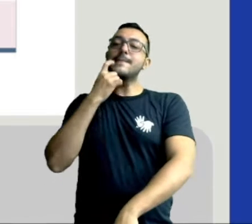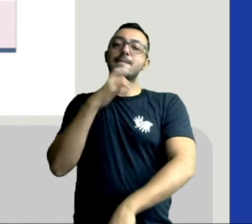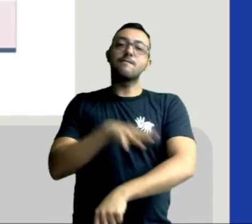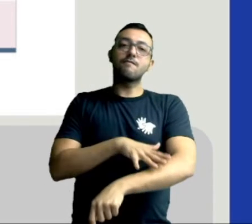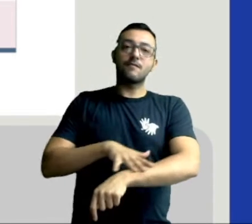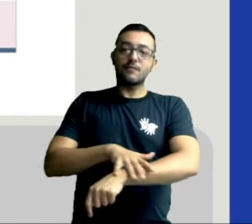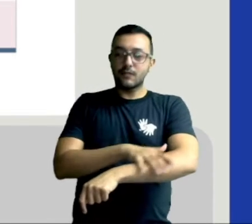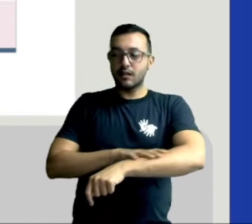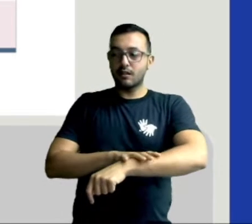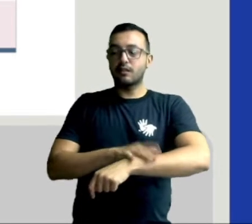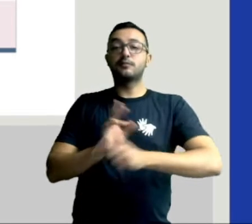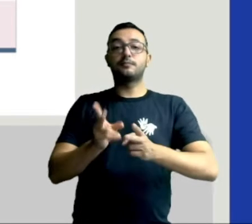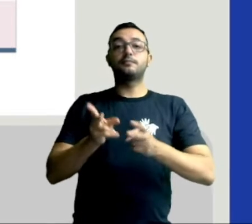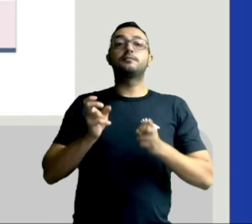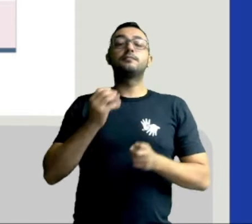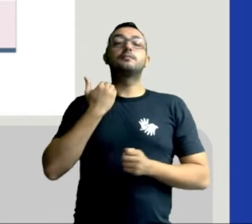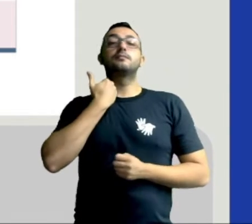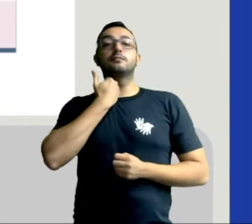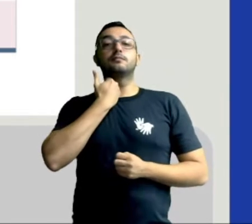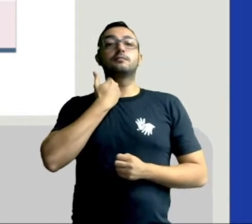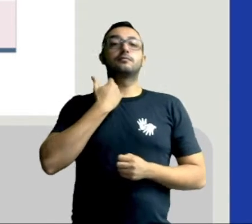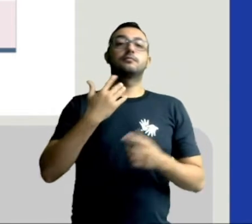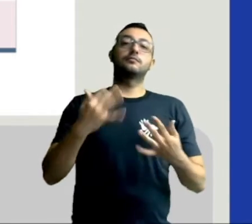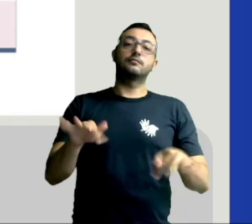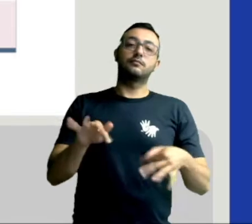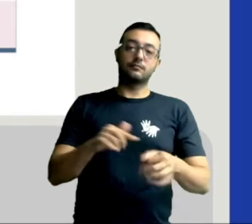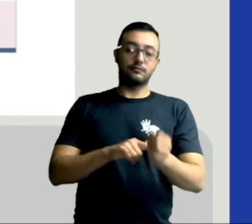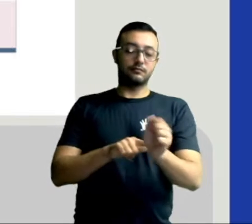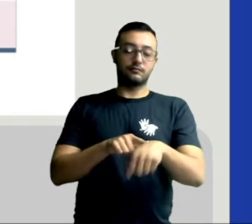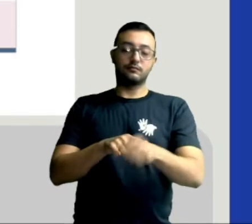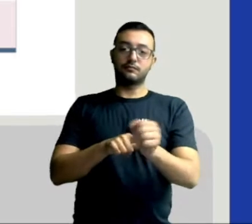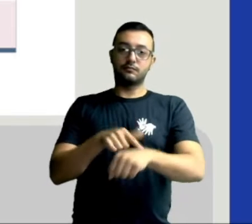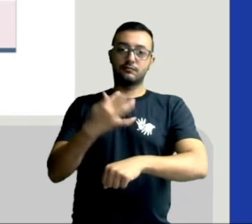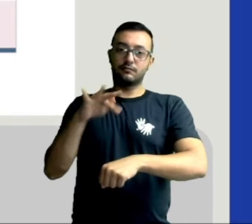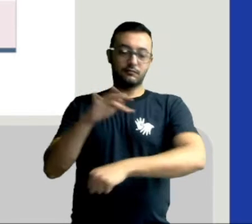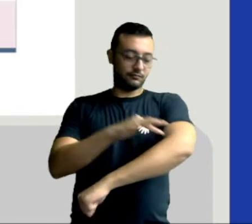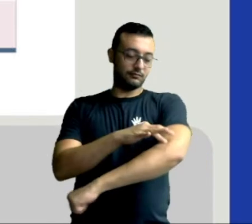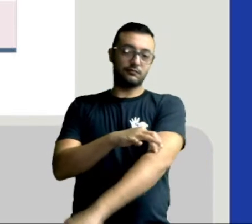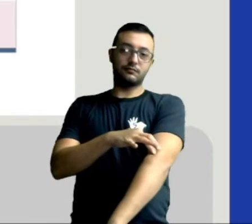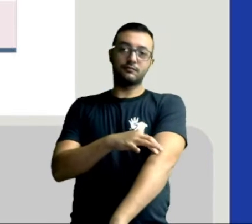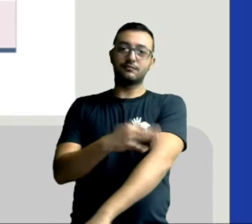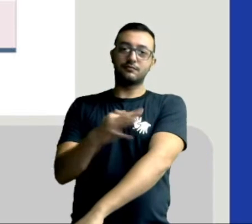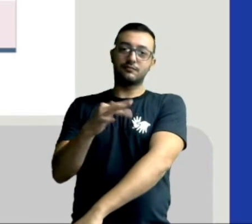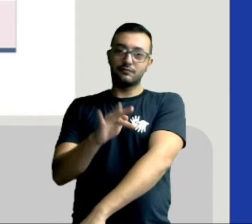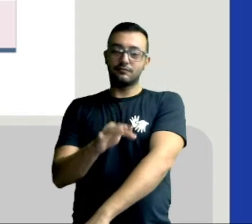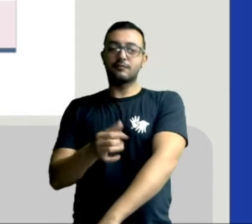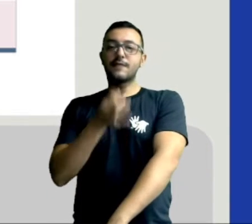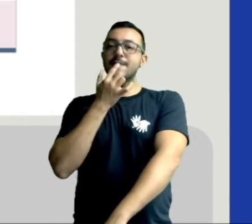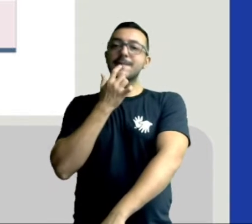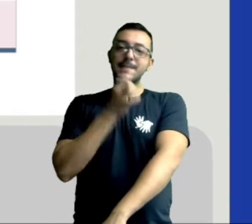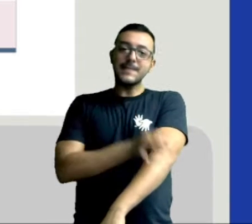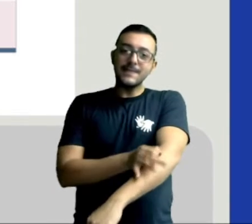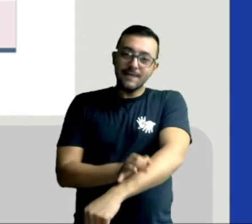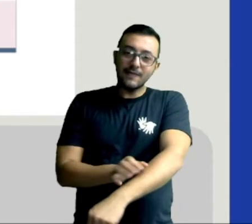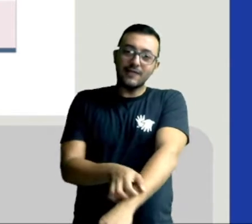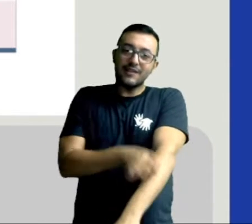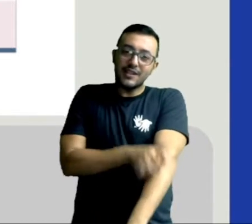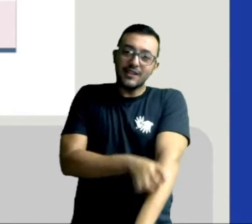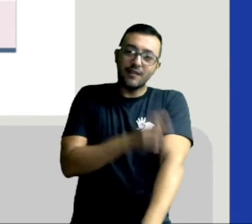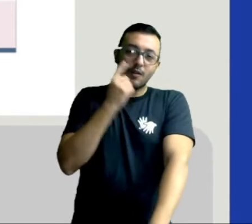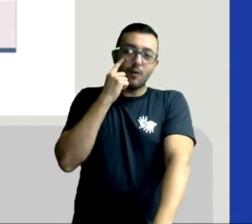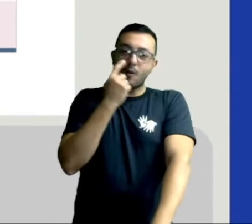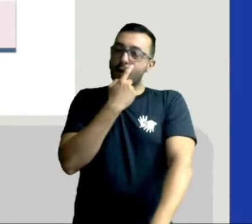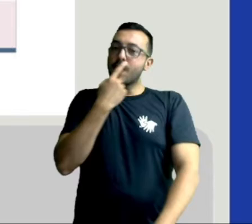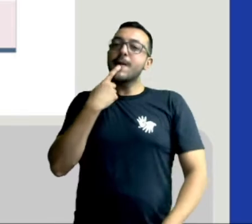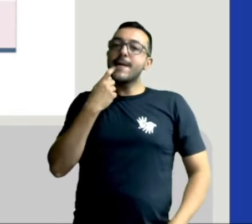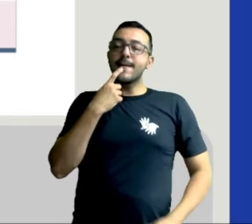avermelhidão. Perceba que febre, dores nas articulações, manchas vermelhas, coceira e vermelhidão nos olhos